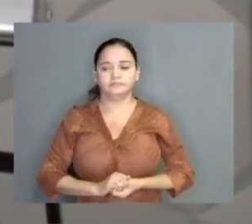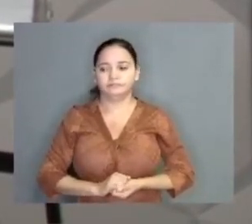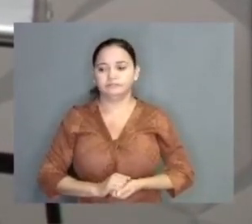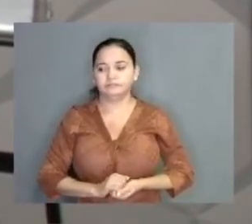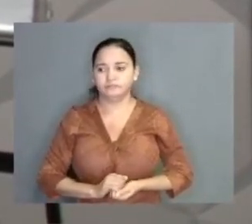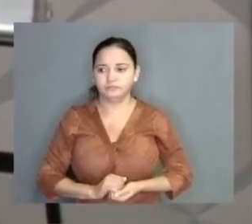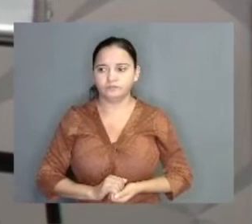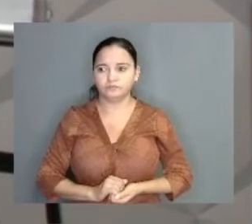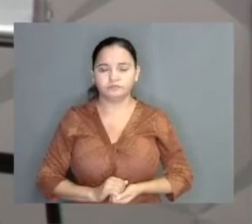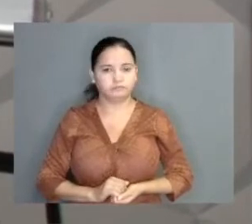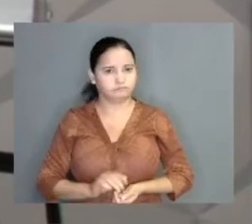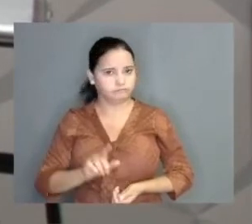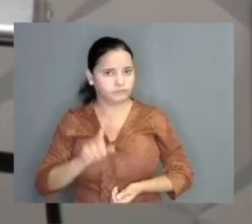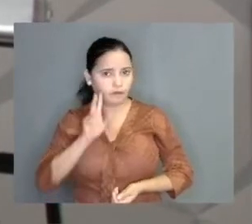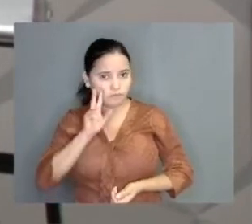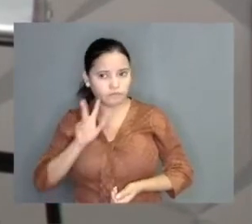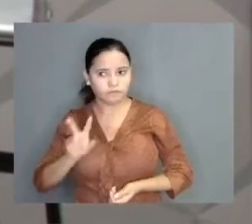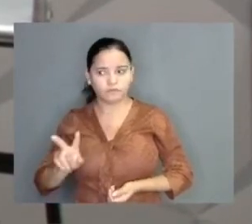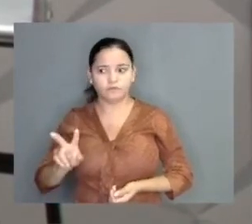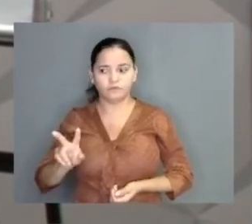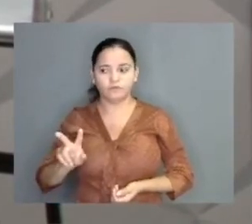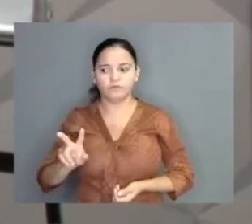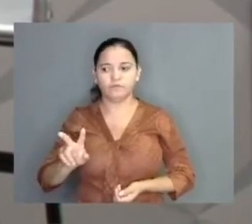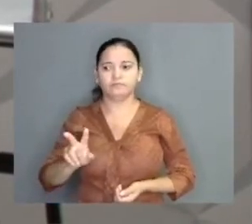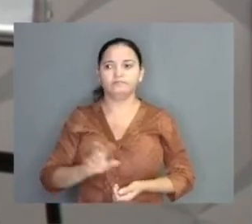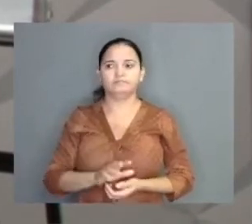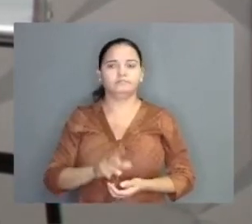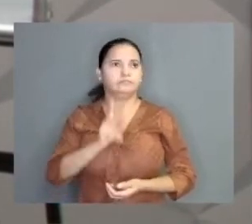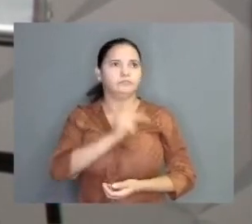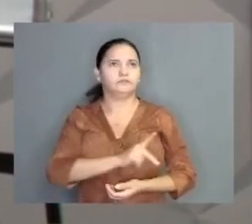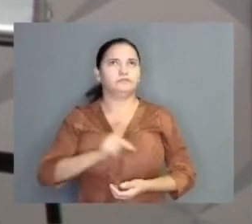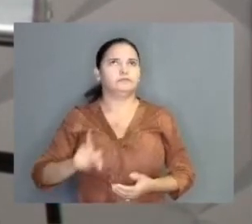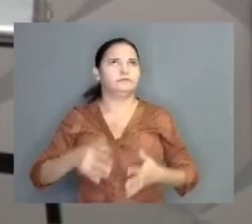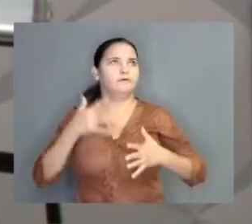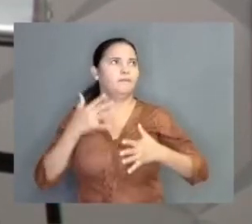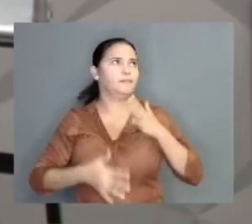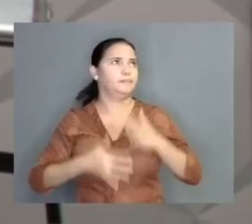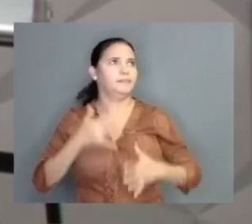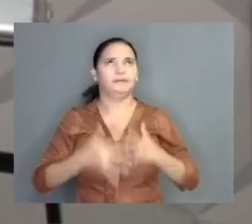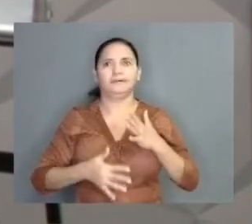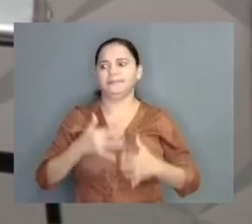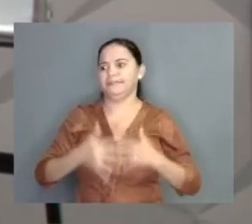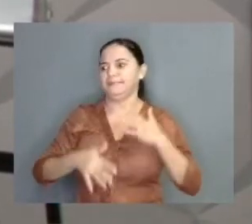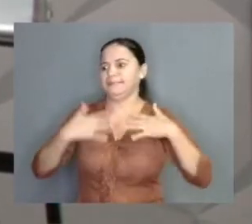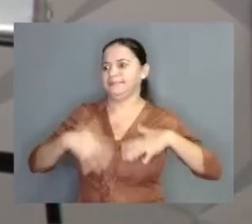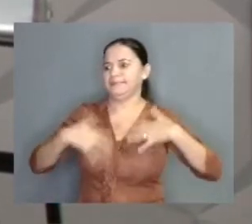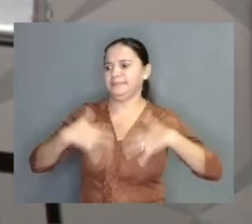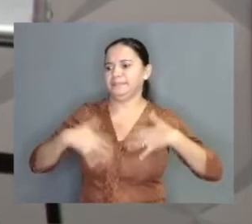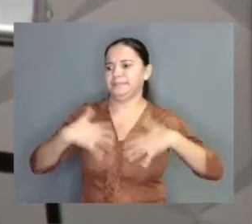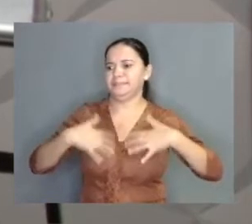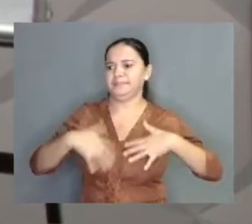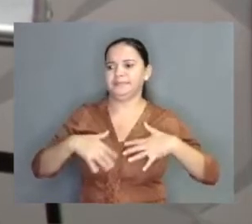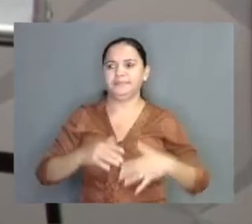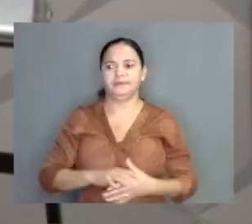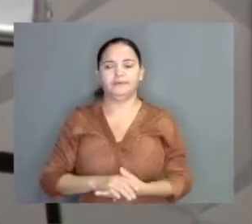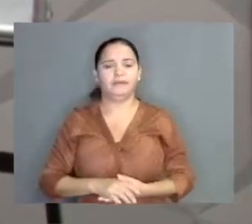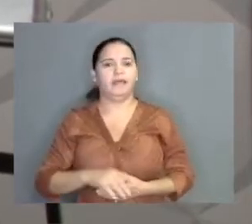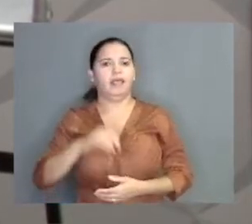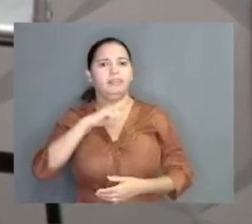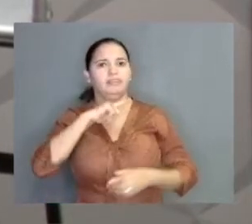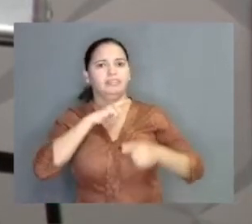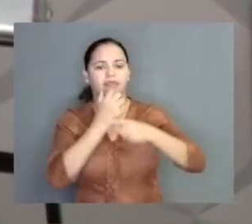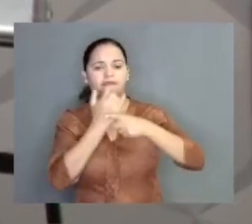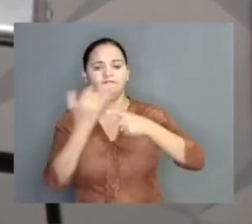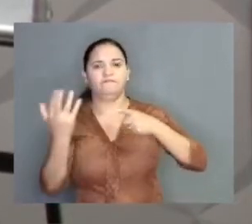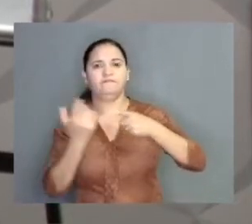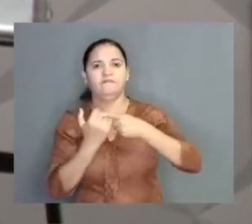Do jeito que está aqui, poxa, professor, agora complicou, porque eu tenho uma fração, expoente negativo